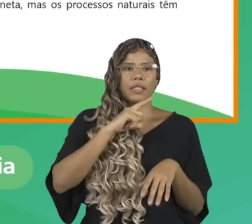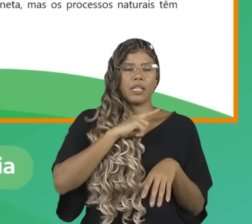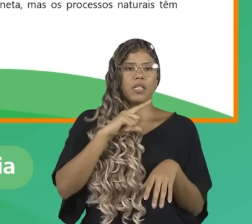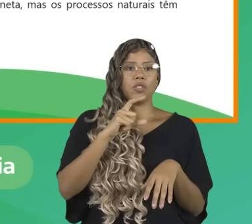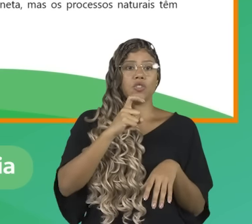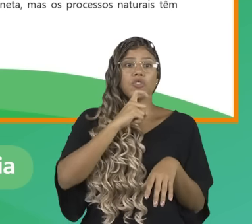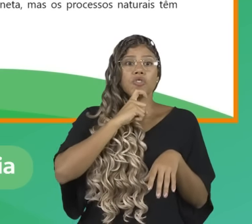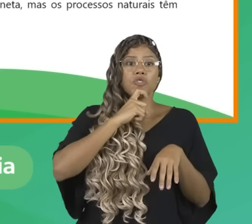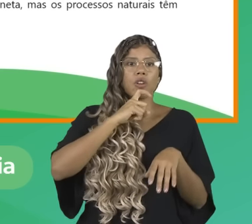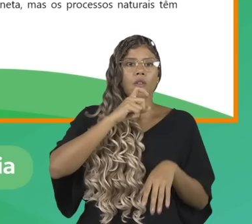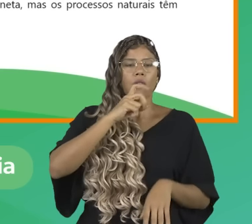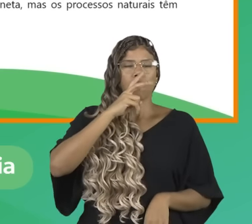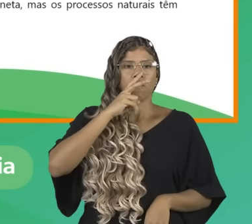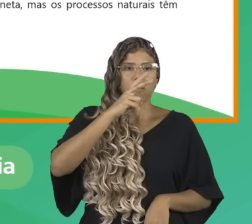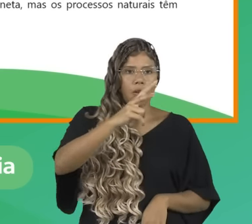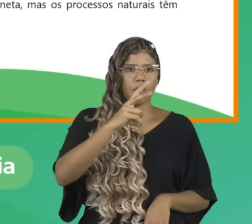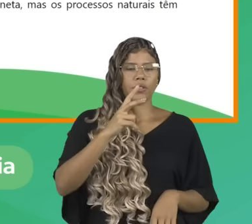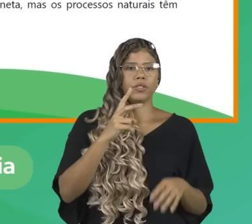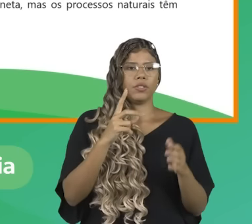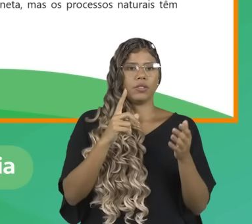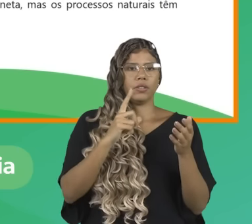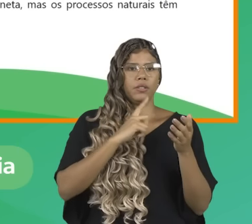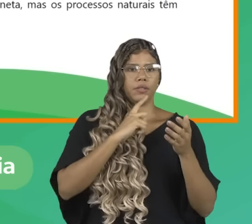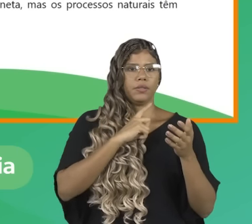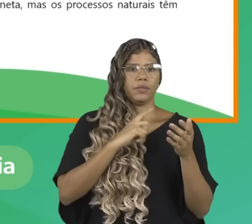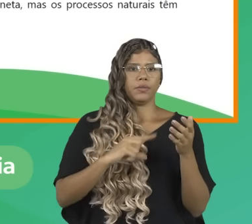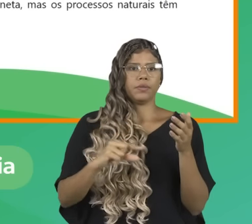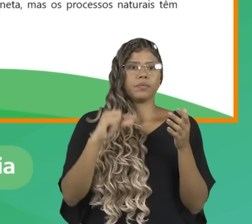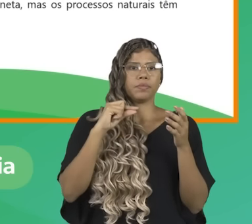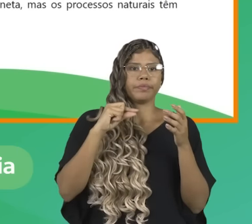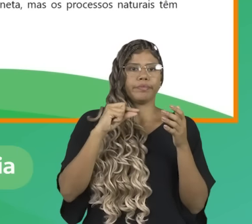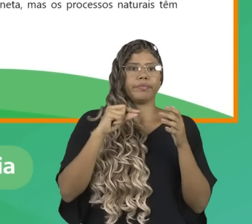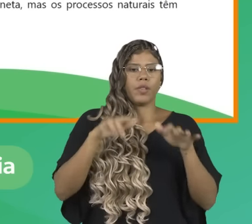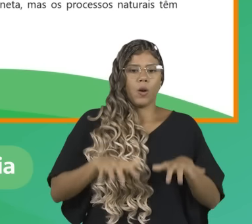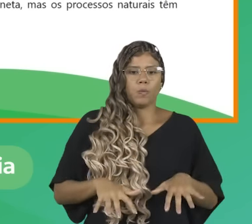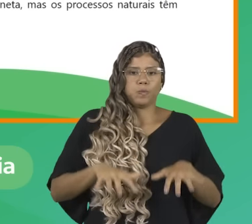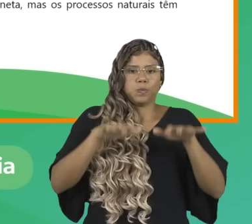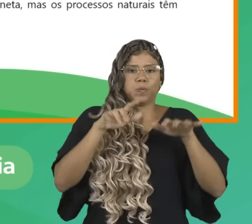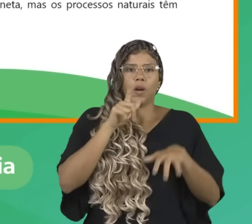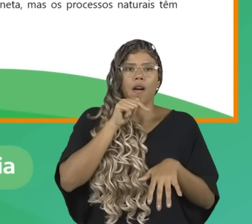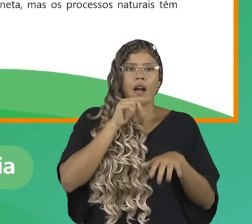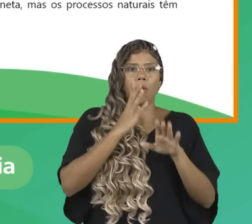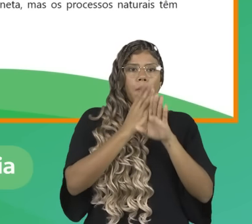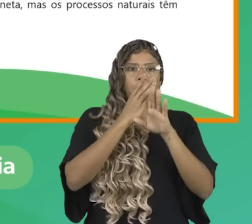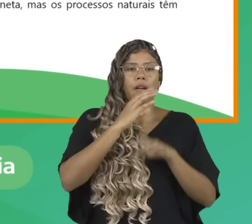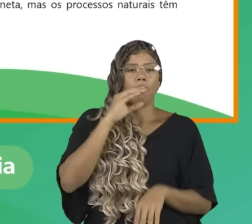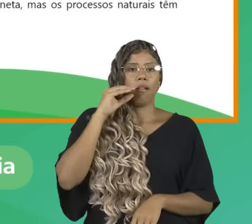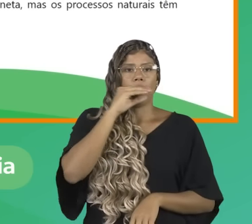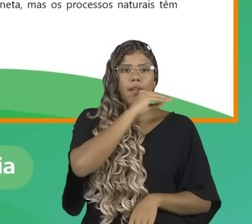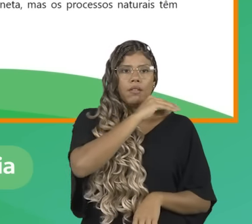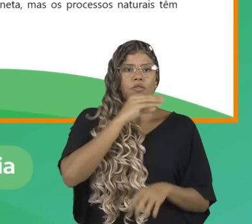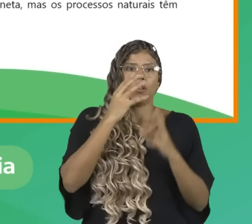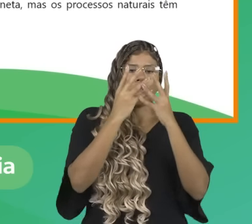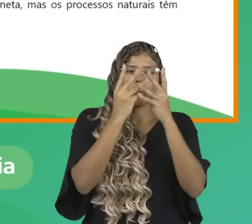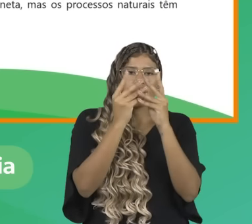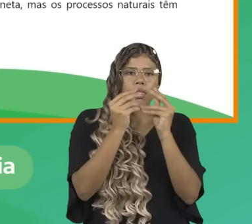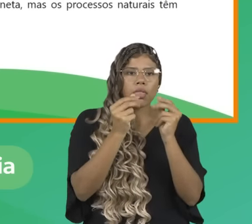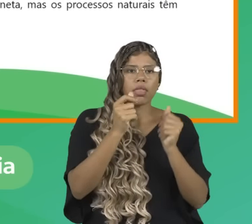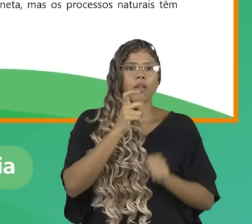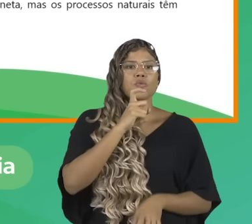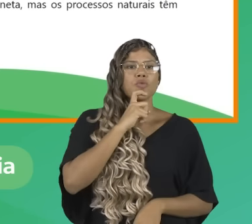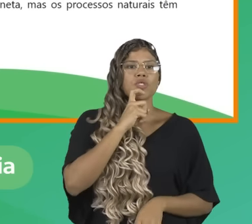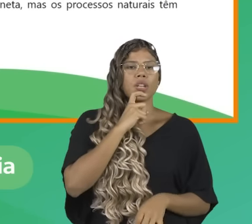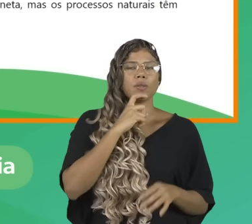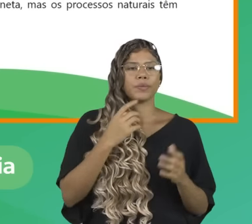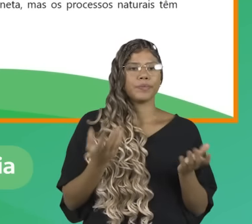gerando degelo por causa do aumento de temperatura. Então, onde deveria ser mais frio, acaba esquentando. E esse equilíbrio térmico geral do